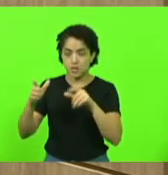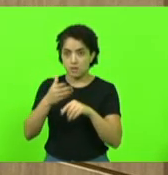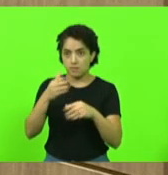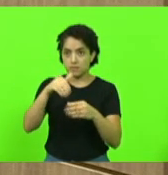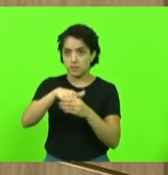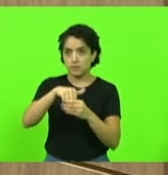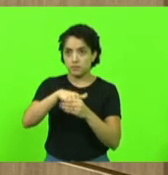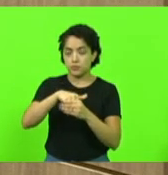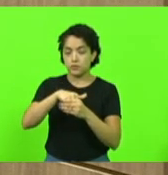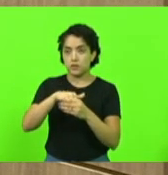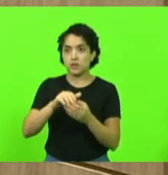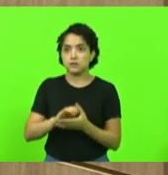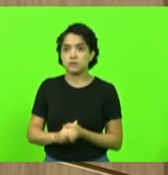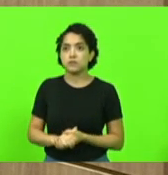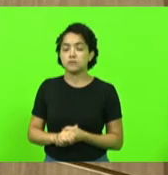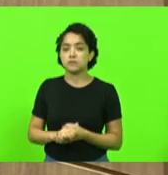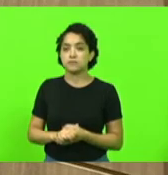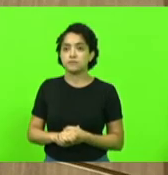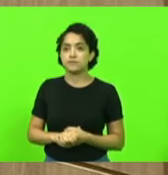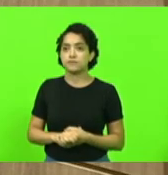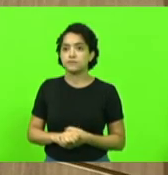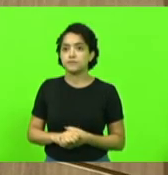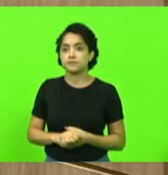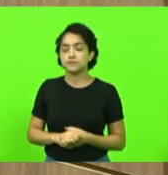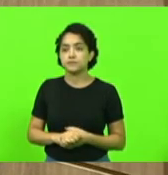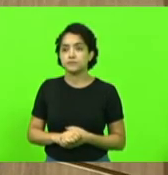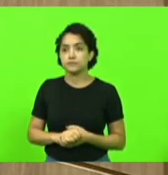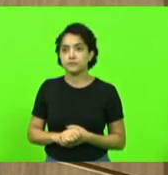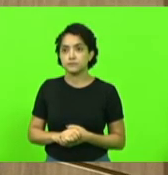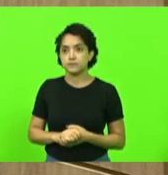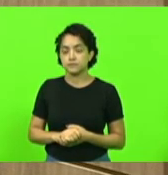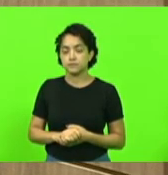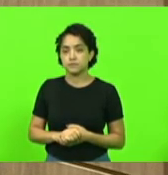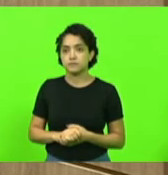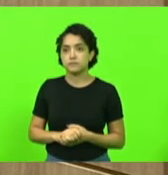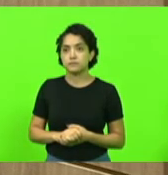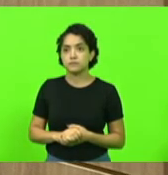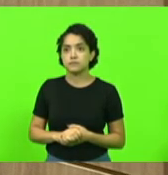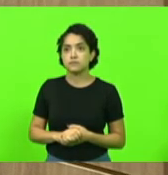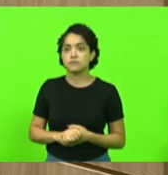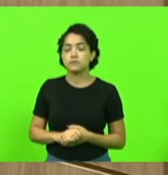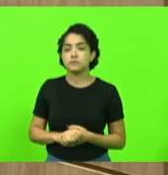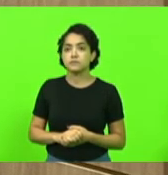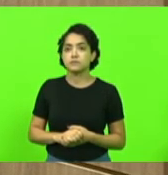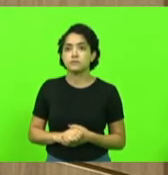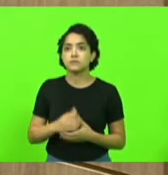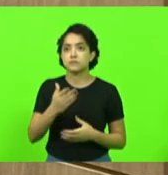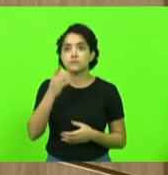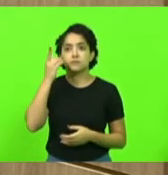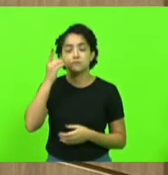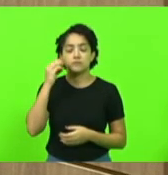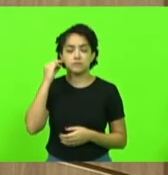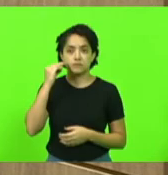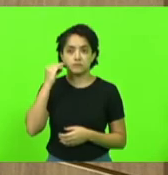seu direito de voto. Já estamos, então, em votação. Encaminhamento de voto. Com a palavra o deputado Márcio Machado. Não, na realidade, eu vou